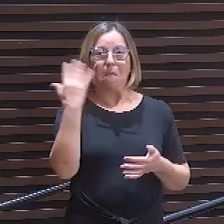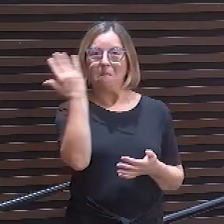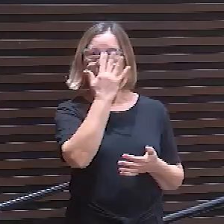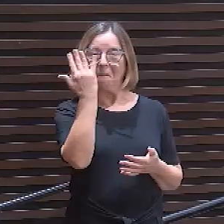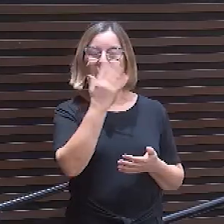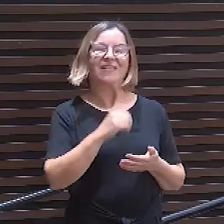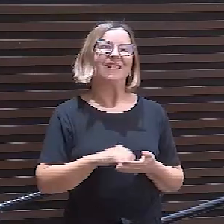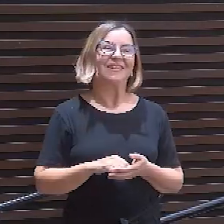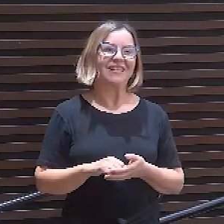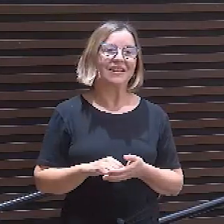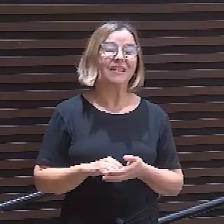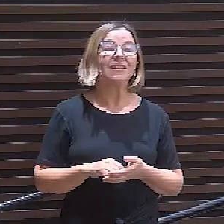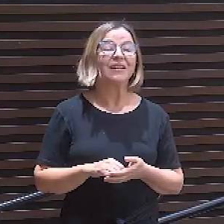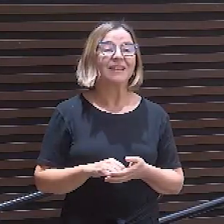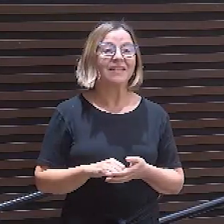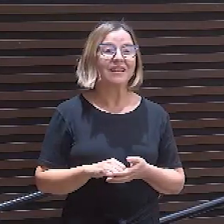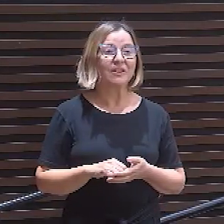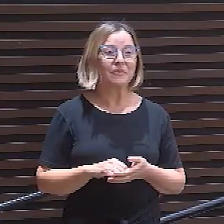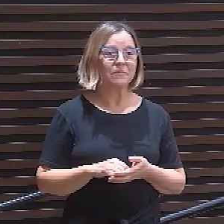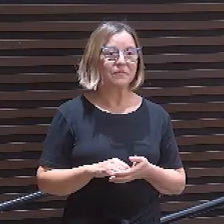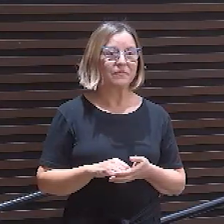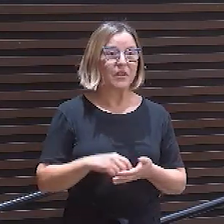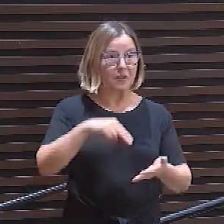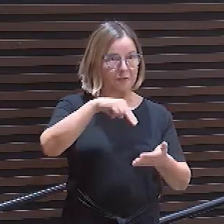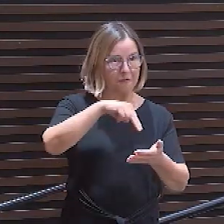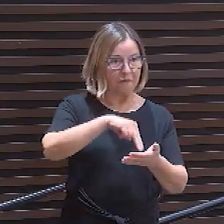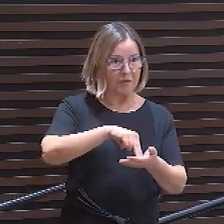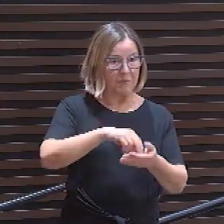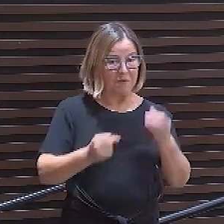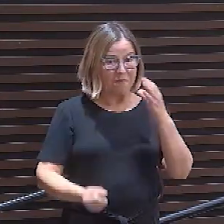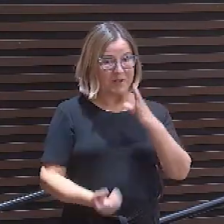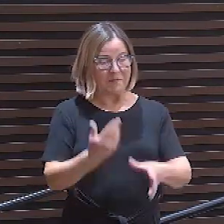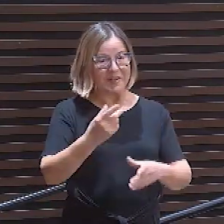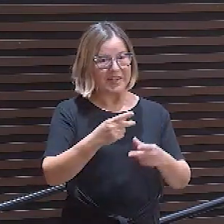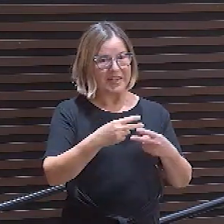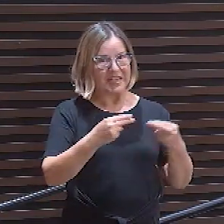E... É o firme fundamento das coisas que não se vê